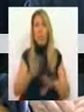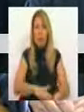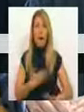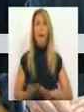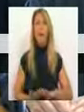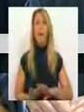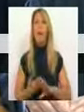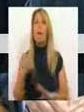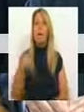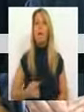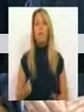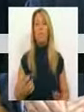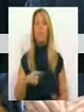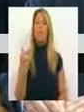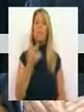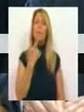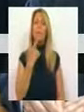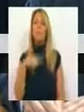E aquilo que também percebemos